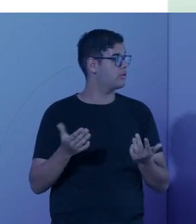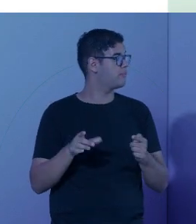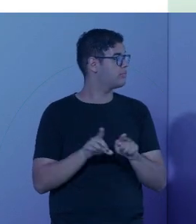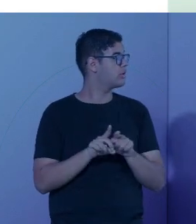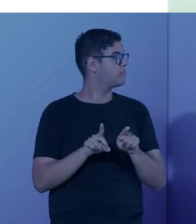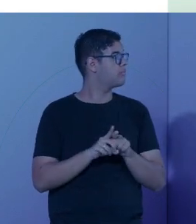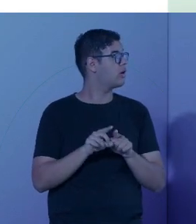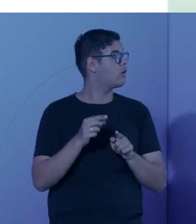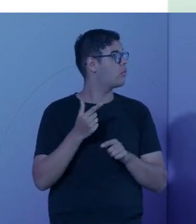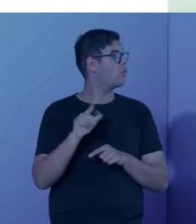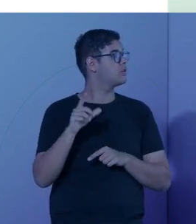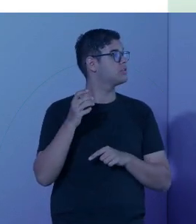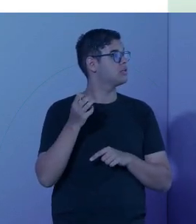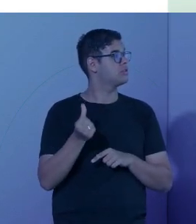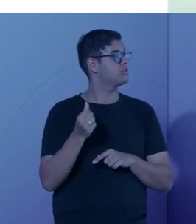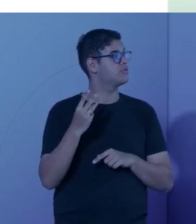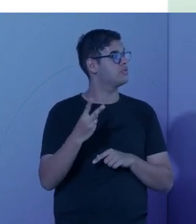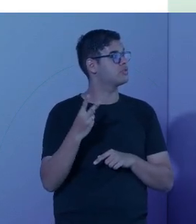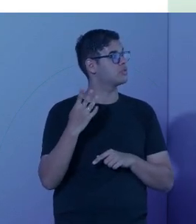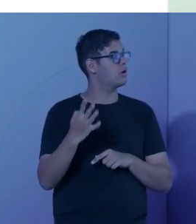dias. Tá?